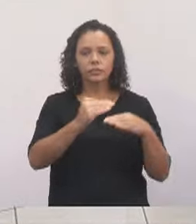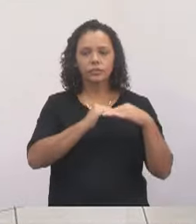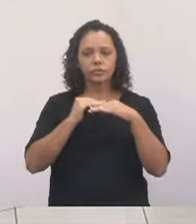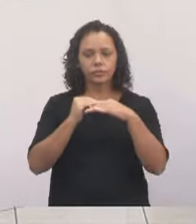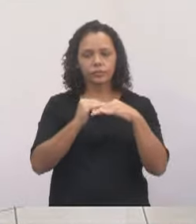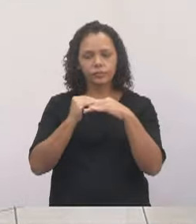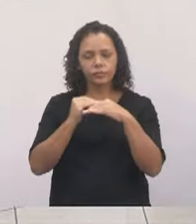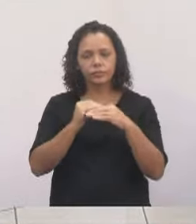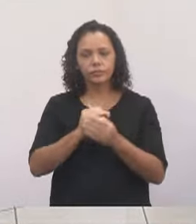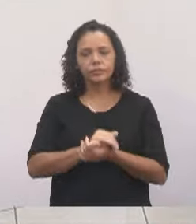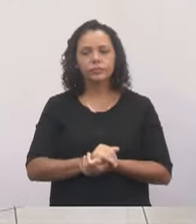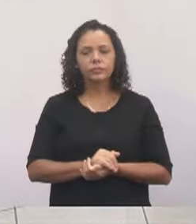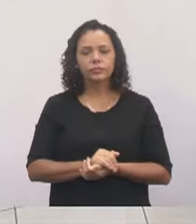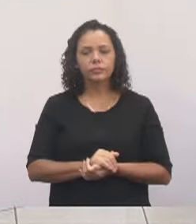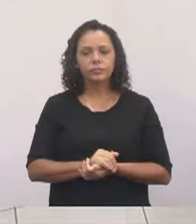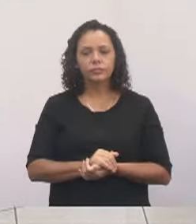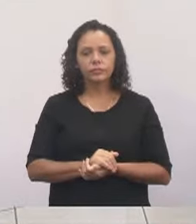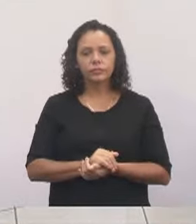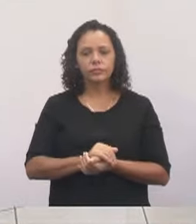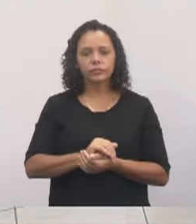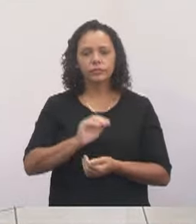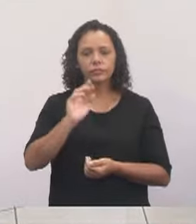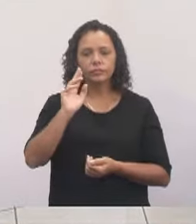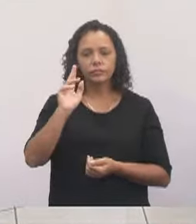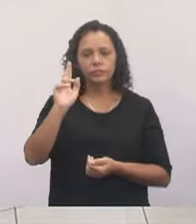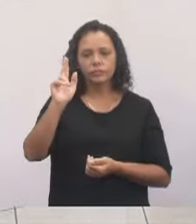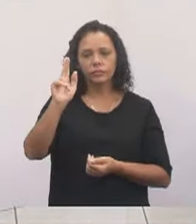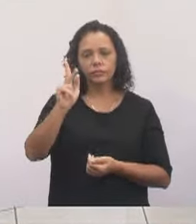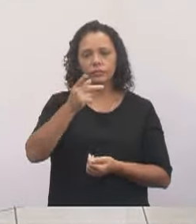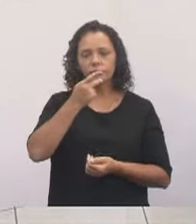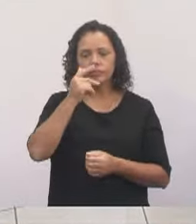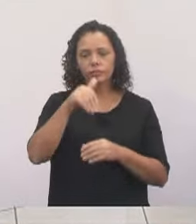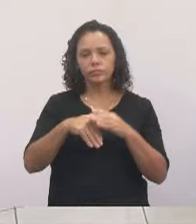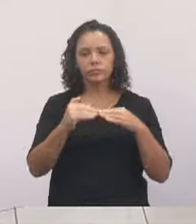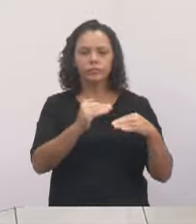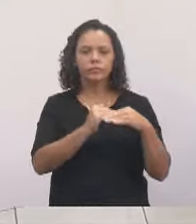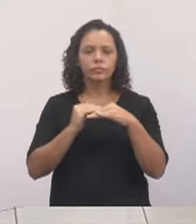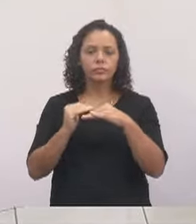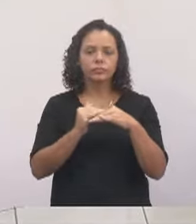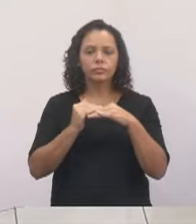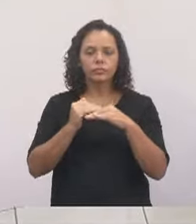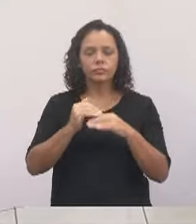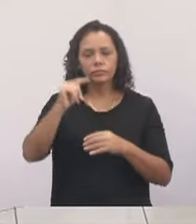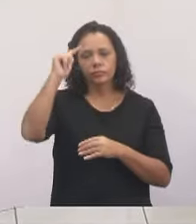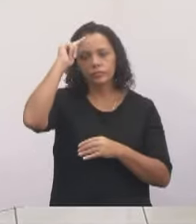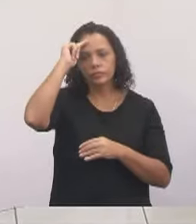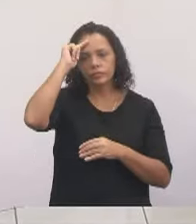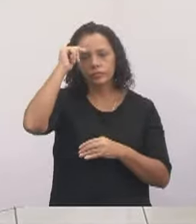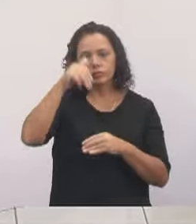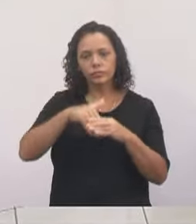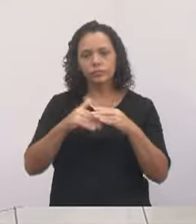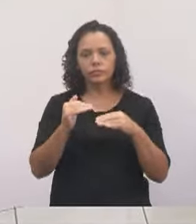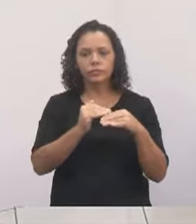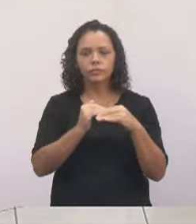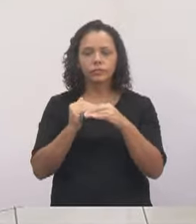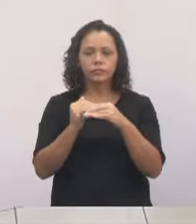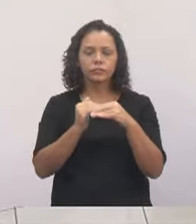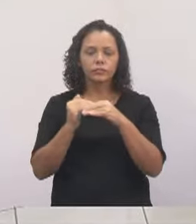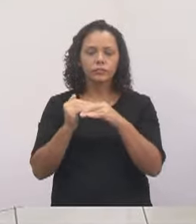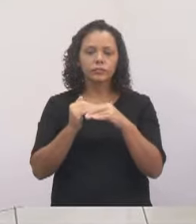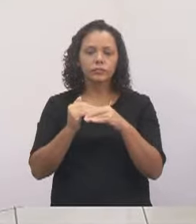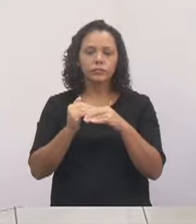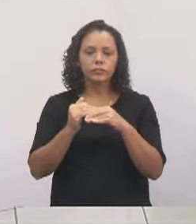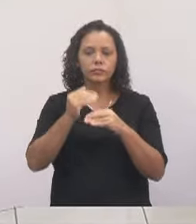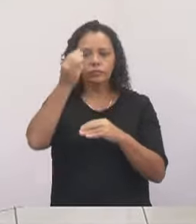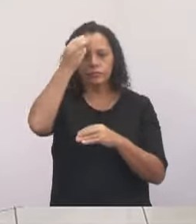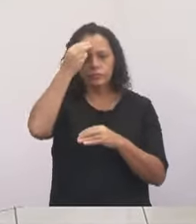Favorável. Como vota o vereador Hernani Barreto? Favorável. Como vota o vereador Luiz Flávio? Eu voto favorável. Como vota